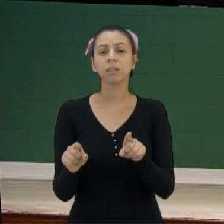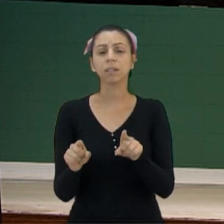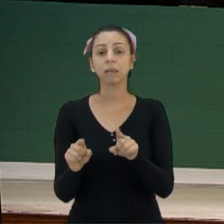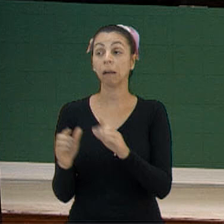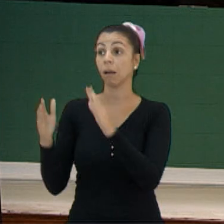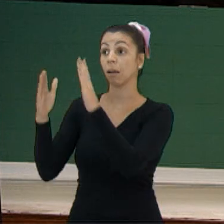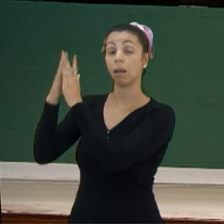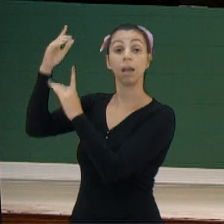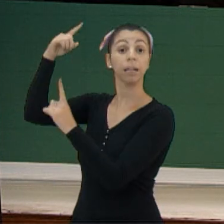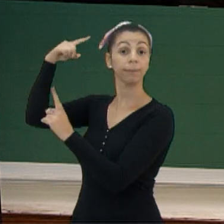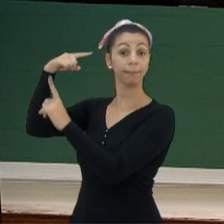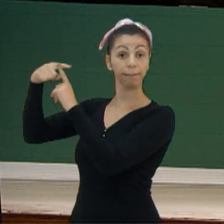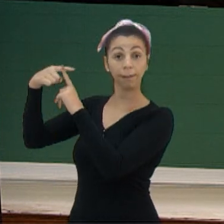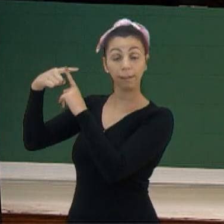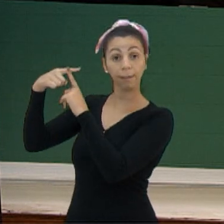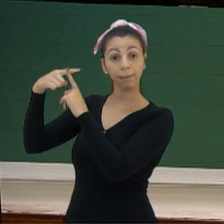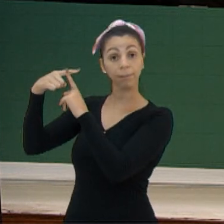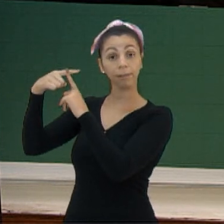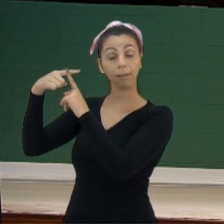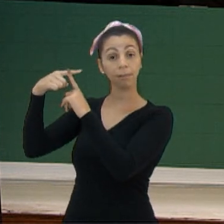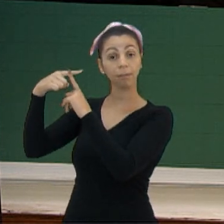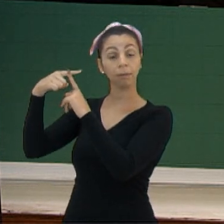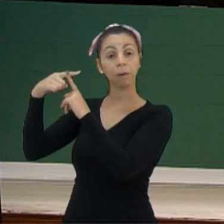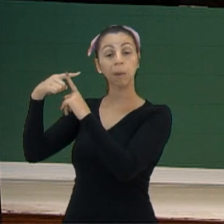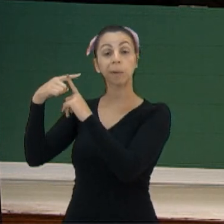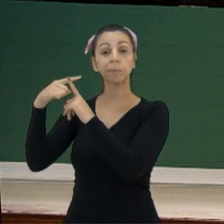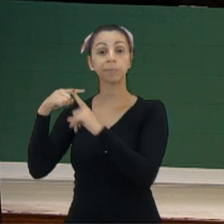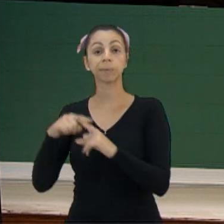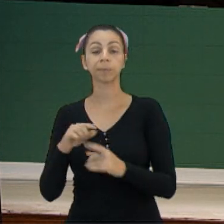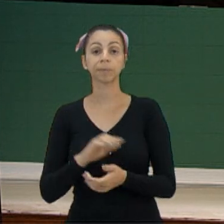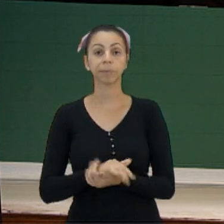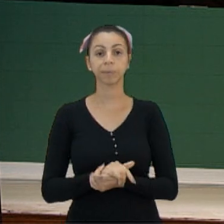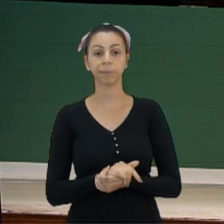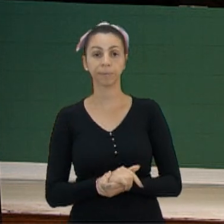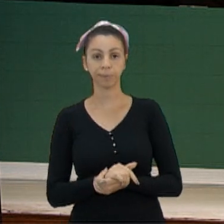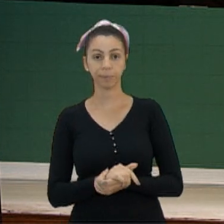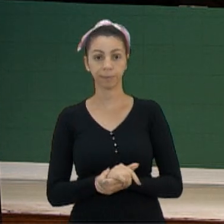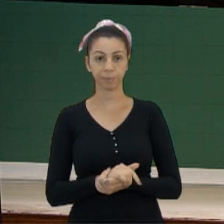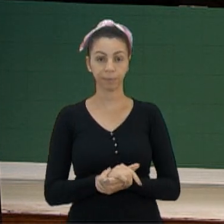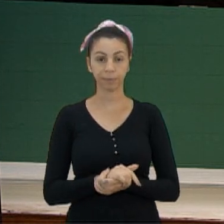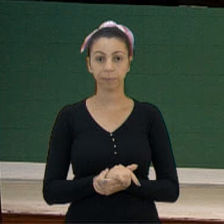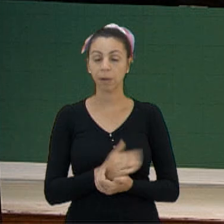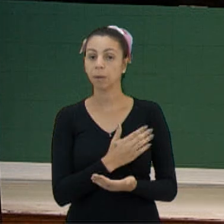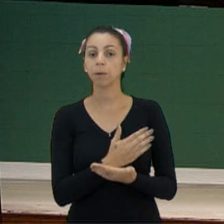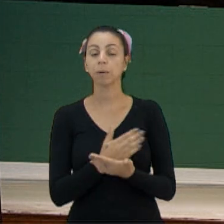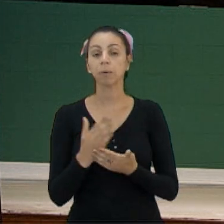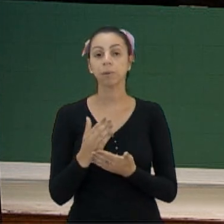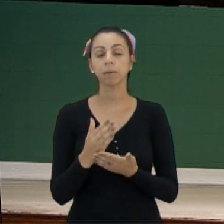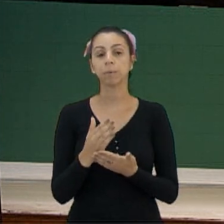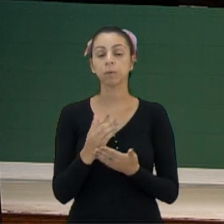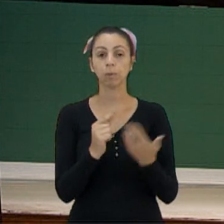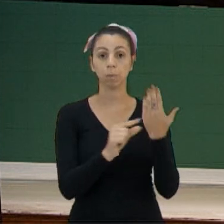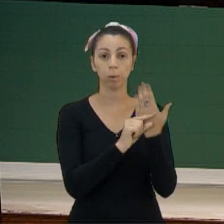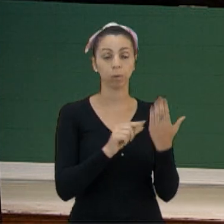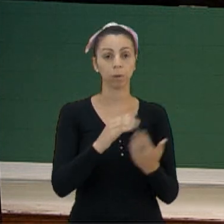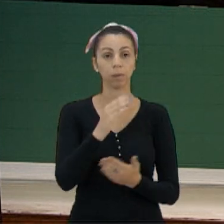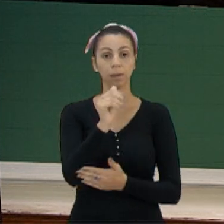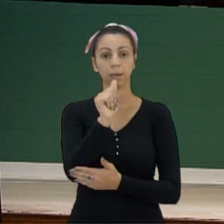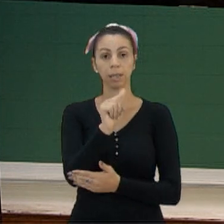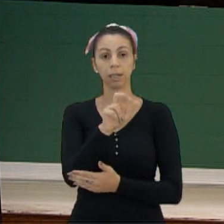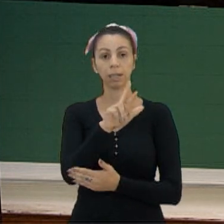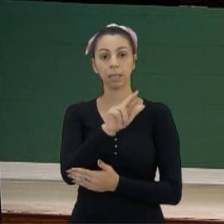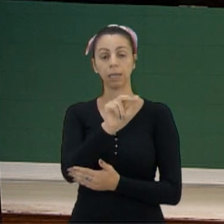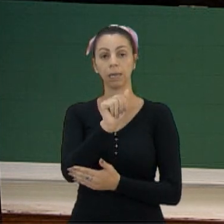Santa Inquisição, né, que foi feito lá com começou com Carafa, né, que depois se tornou Paulo